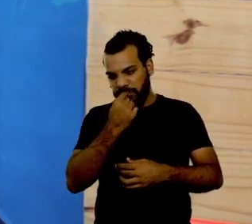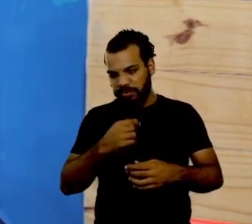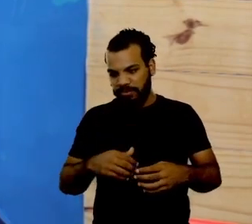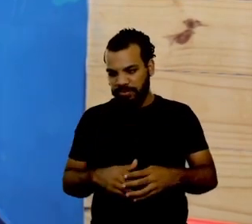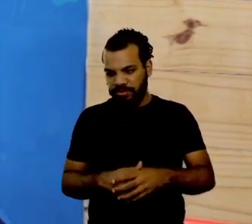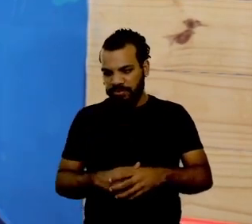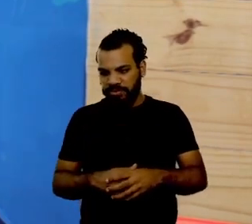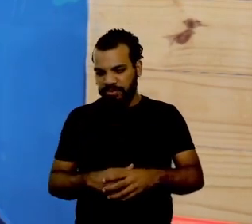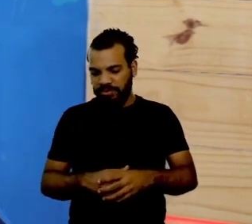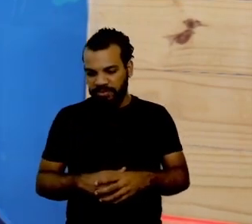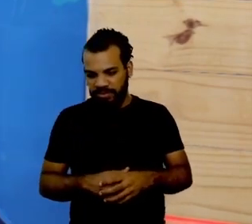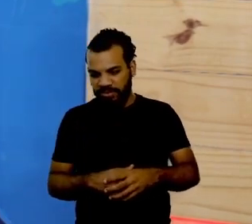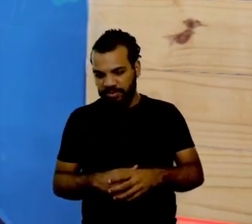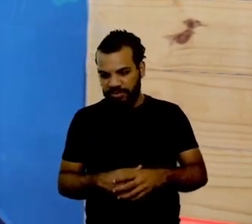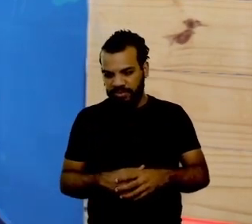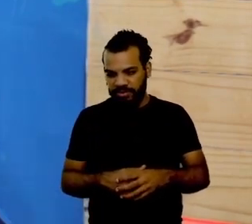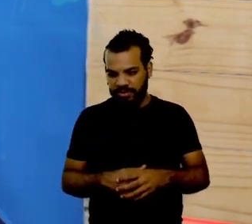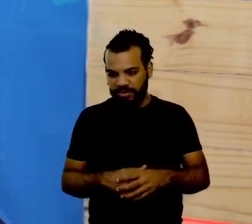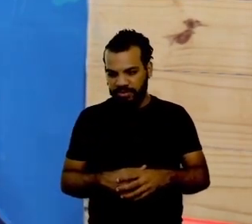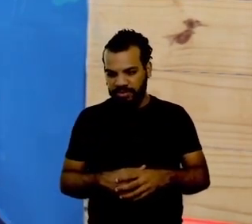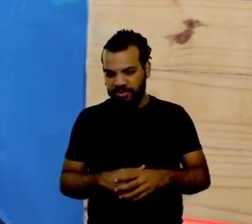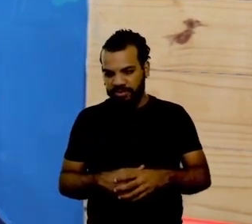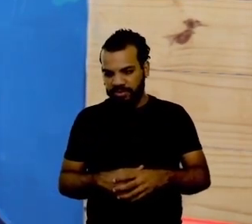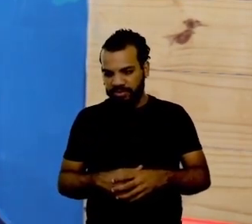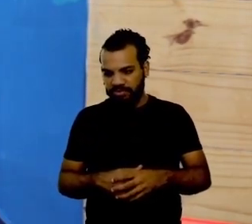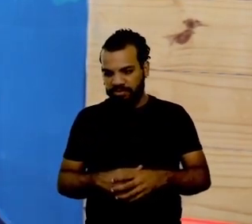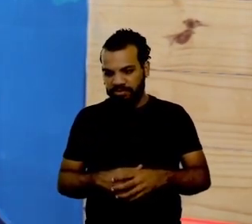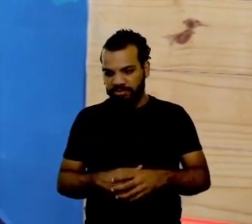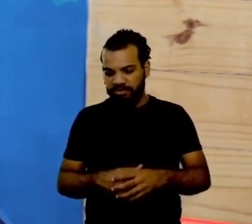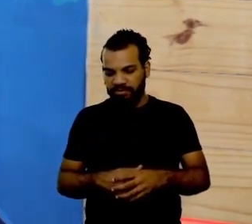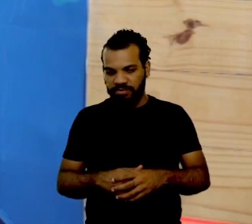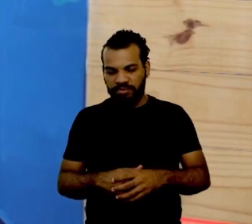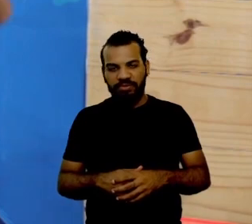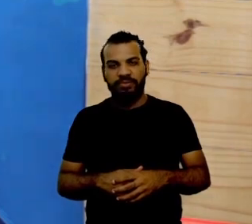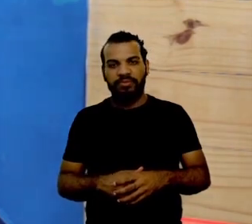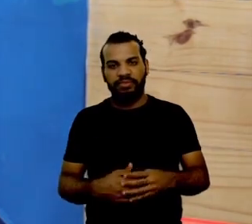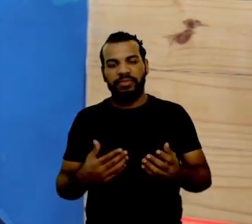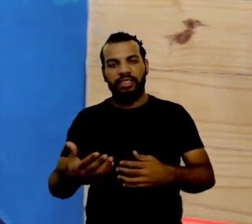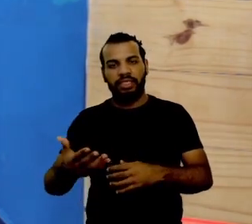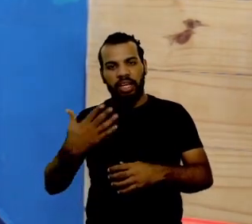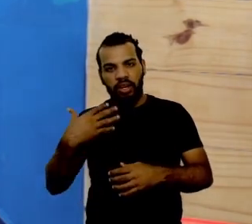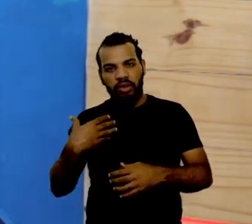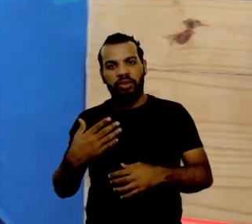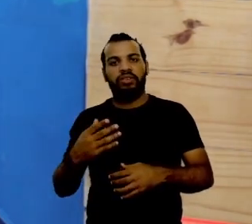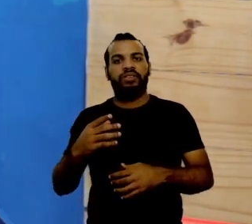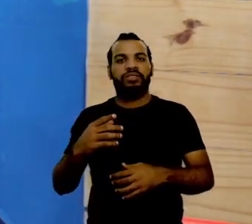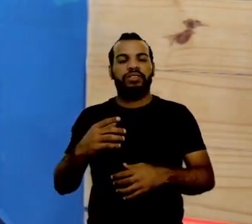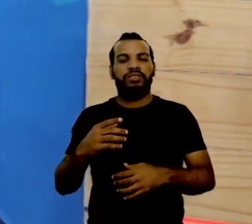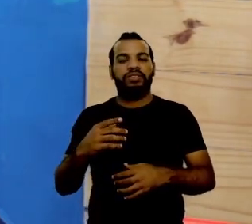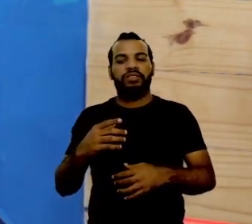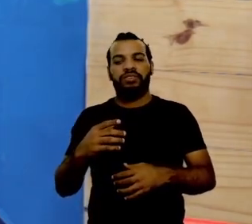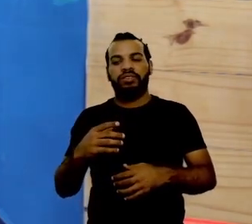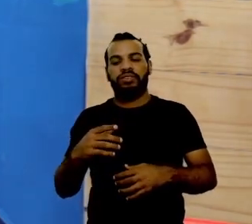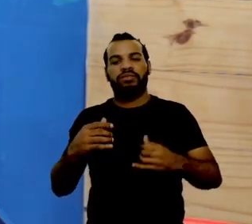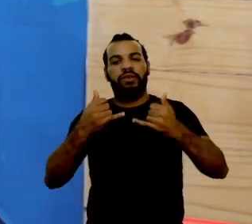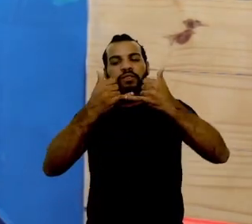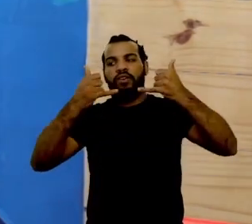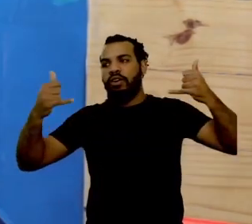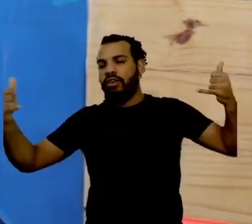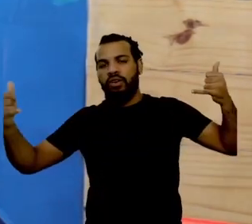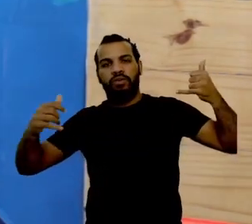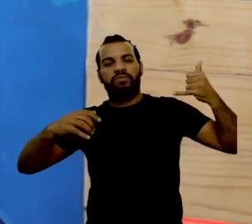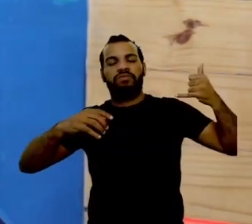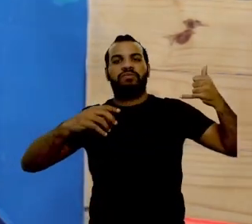vários exemplos da dilatação térmica. Você fornecer calor, fios de alta